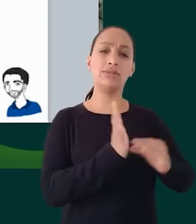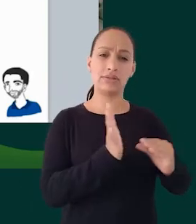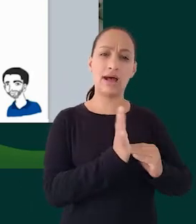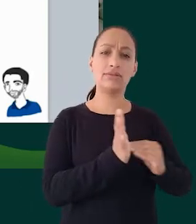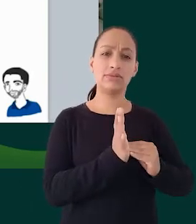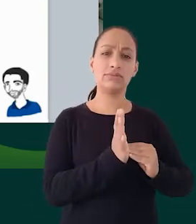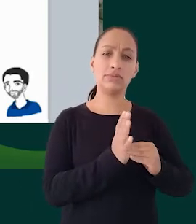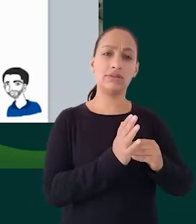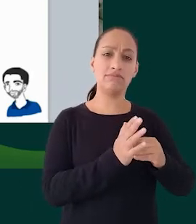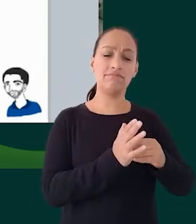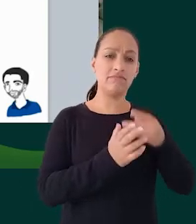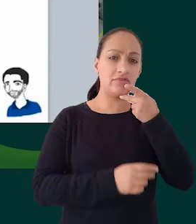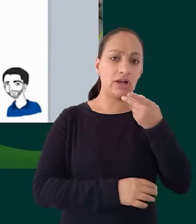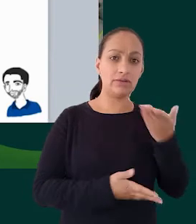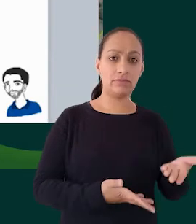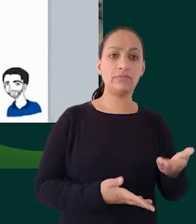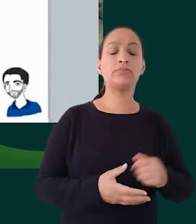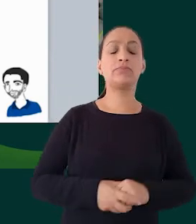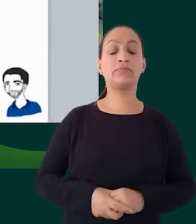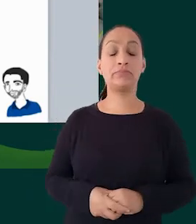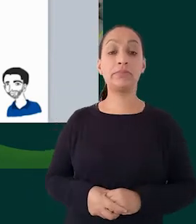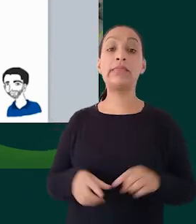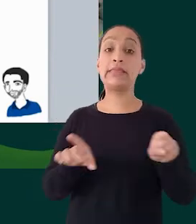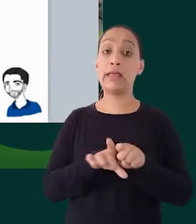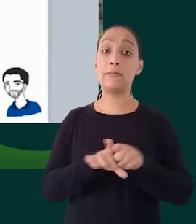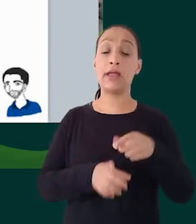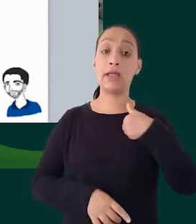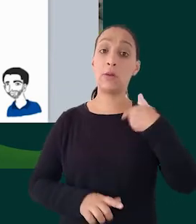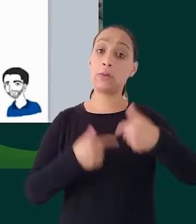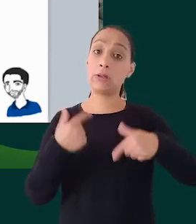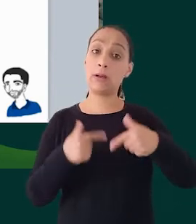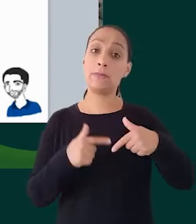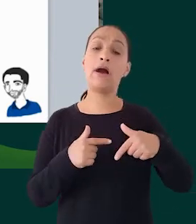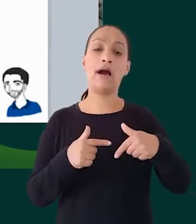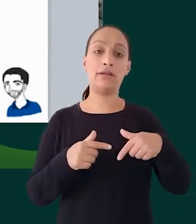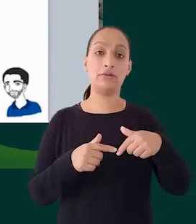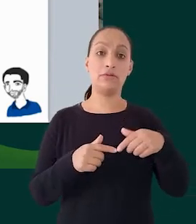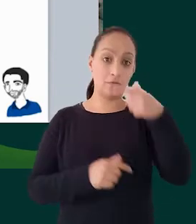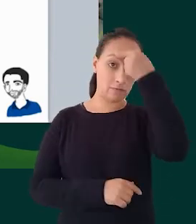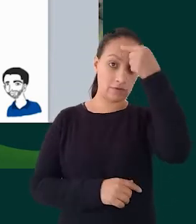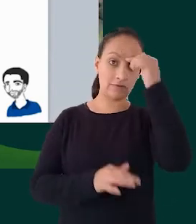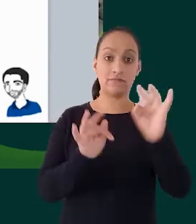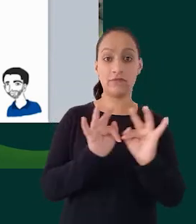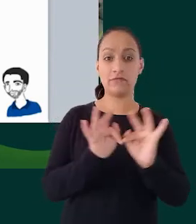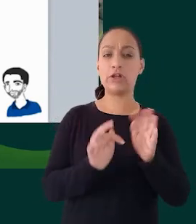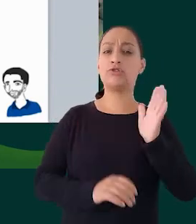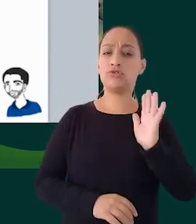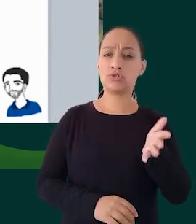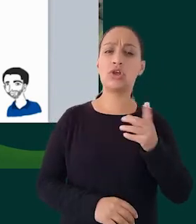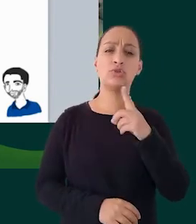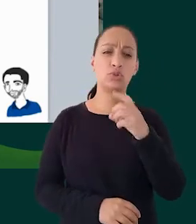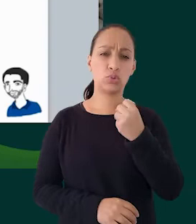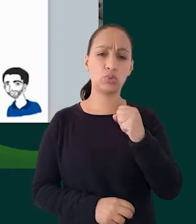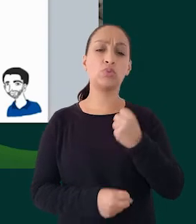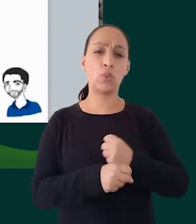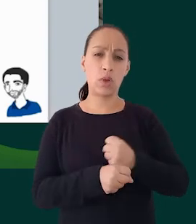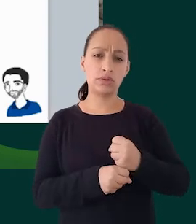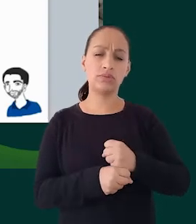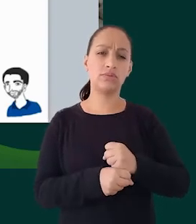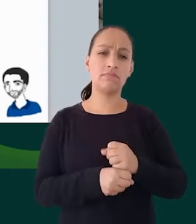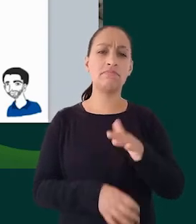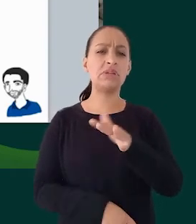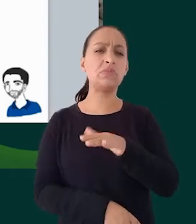E, além disso, né, eu trabalho na Fevale, como eu disse, há 18 anos, e faz uns 8, 10